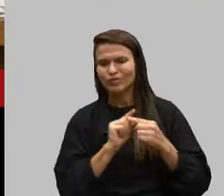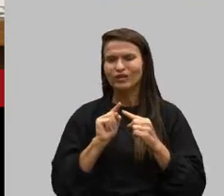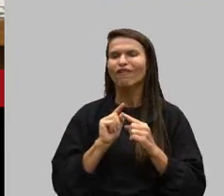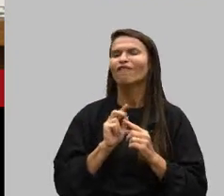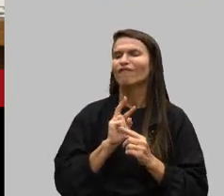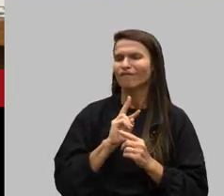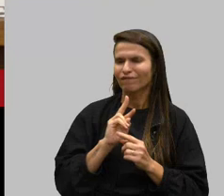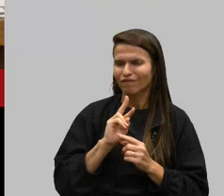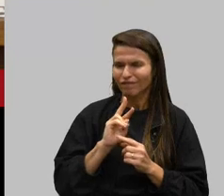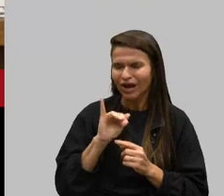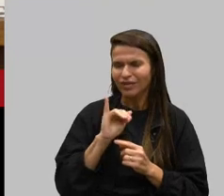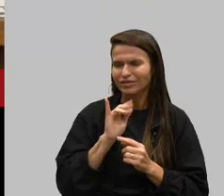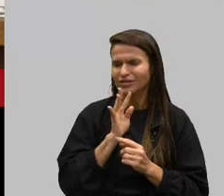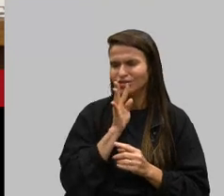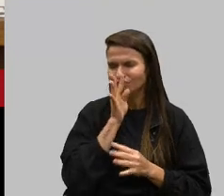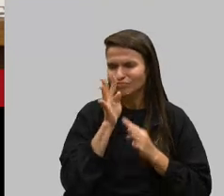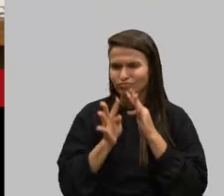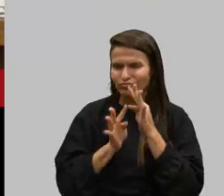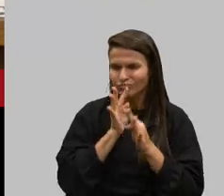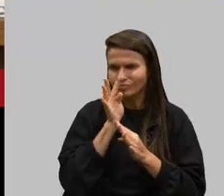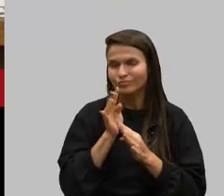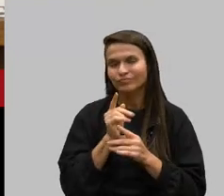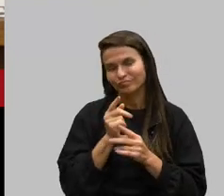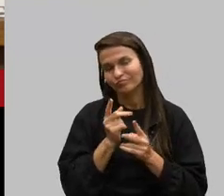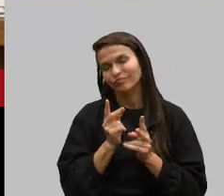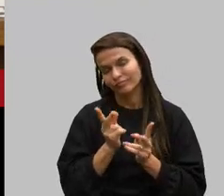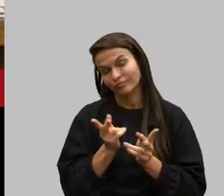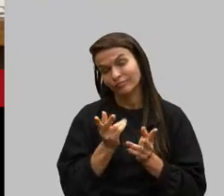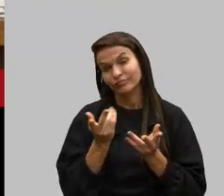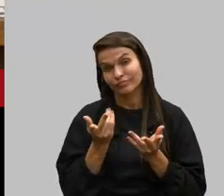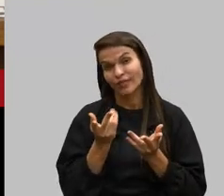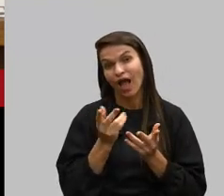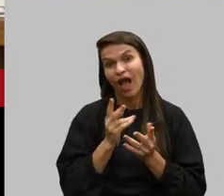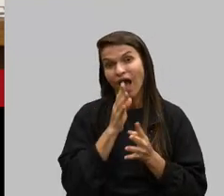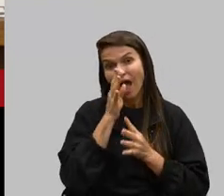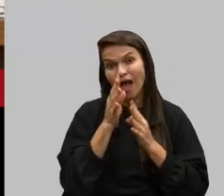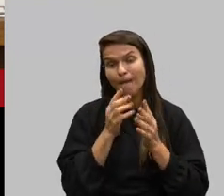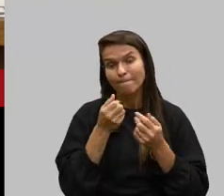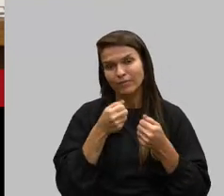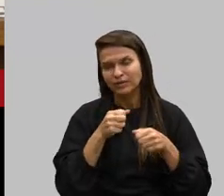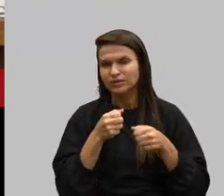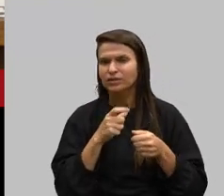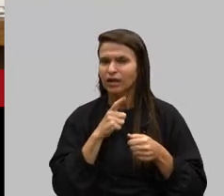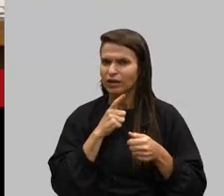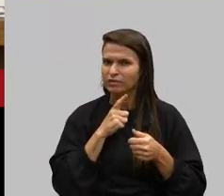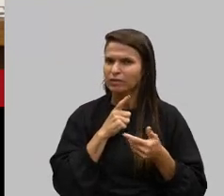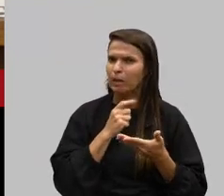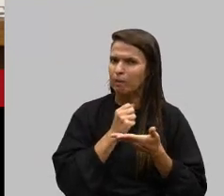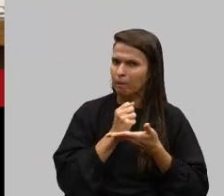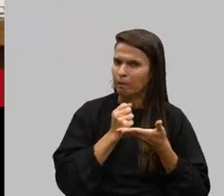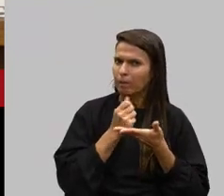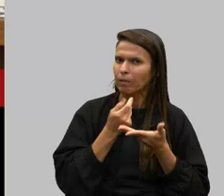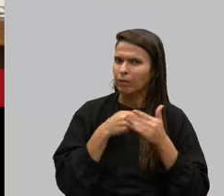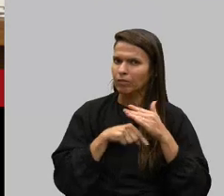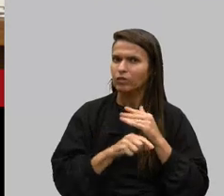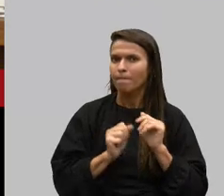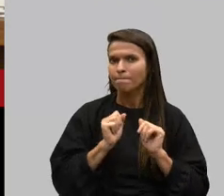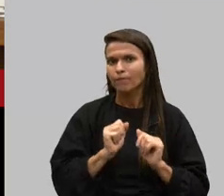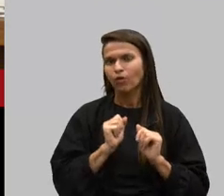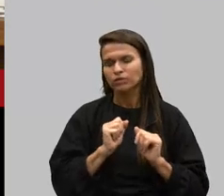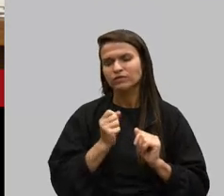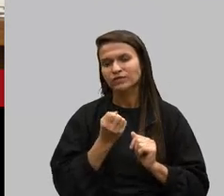diferente mas obviamente a crítica ela precisa ser amparada aprofundada para que a gente possa fazer o bom